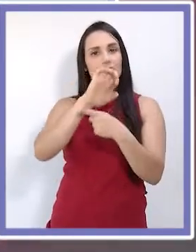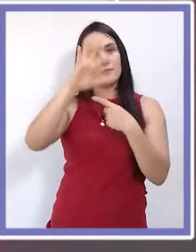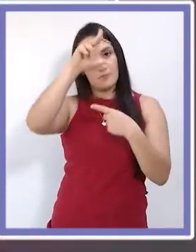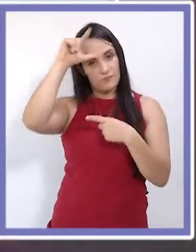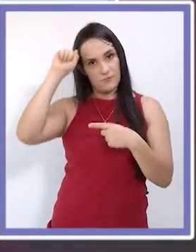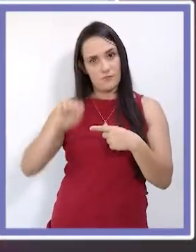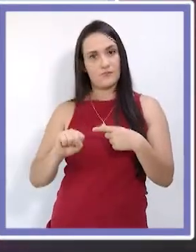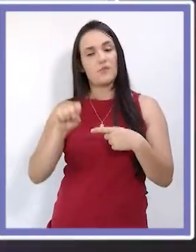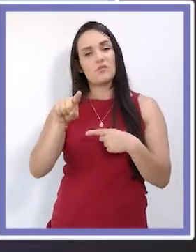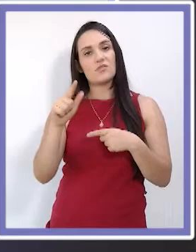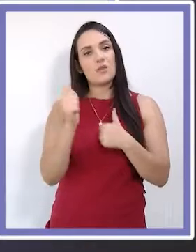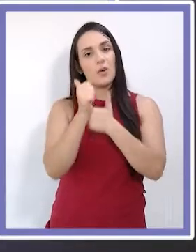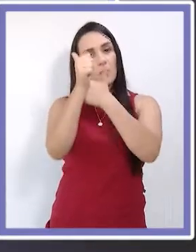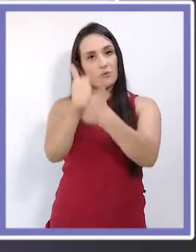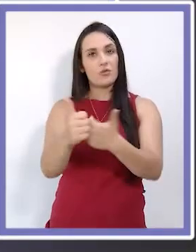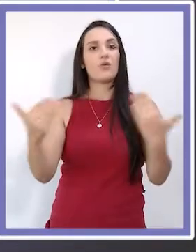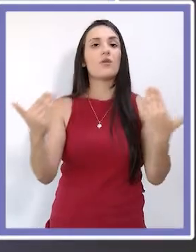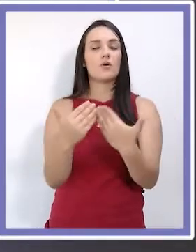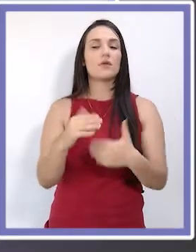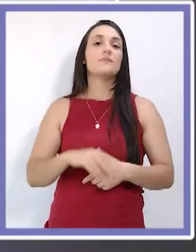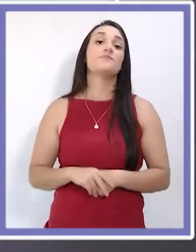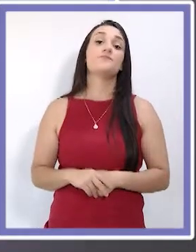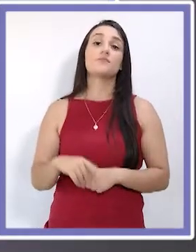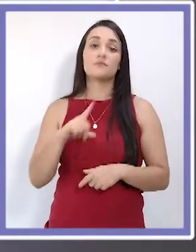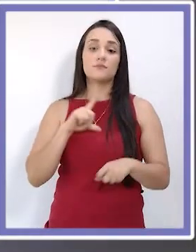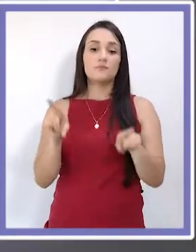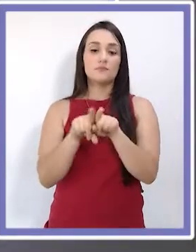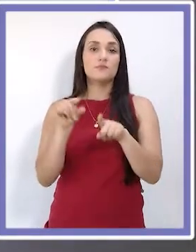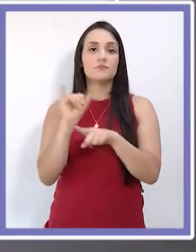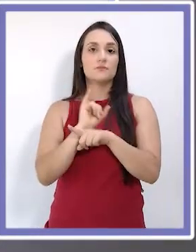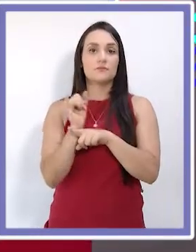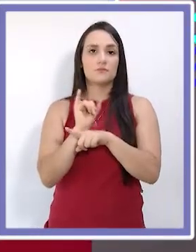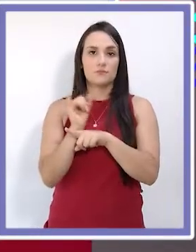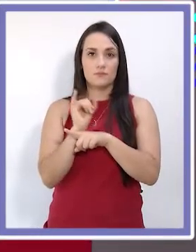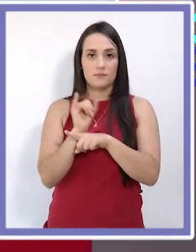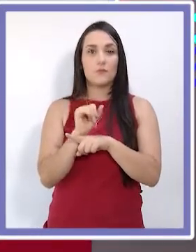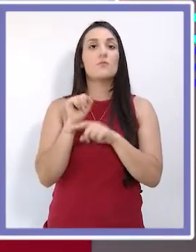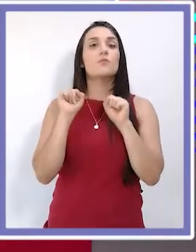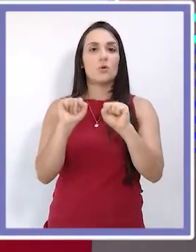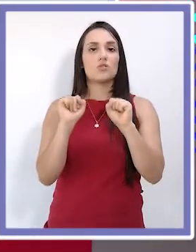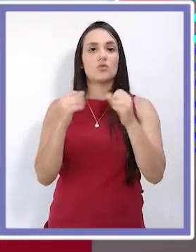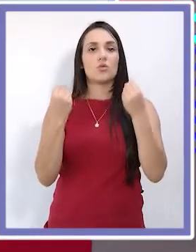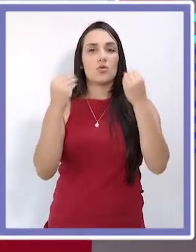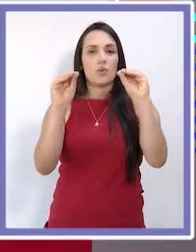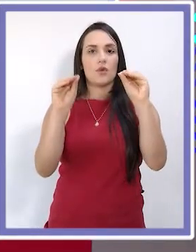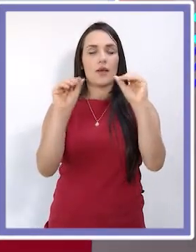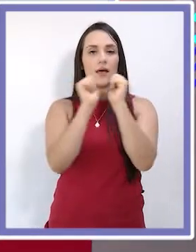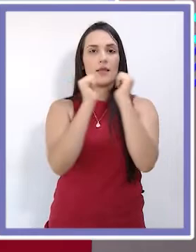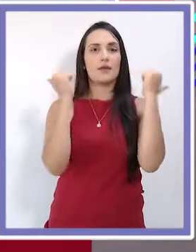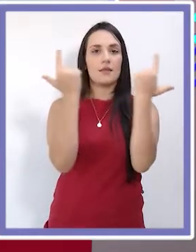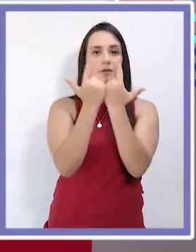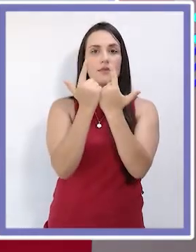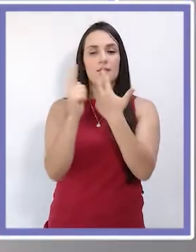Assembleia Legislativa de Mato Grosso do Sul. Você nos acompanha ao longo da nossa programação e também estamos lá no YouTube. É só você pesquisar